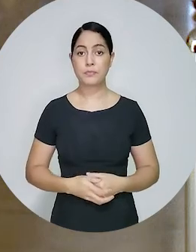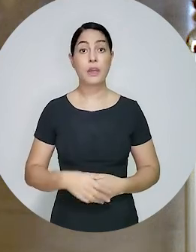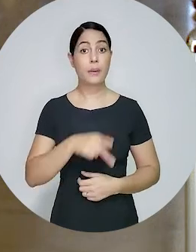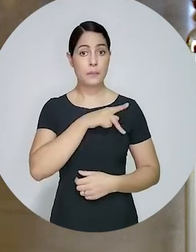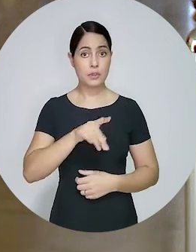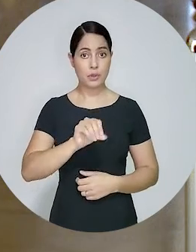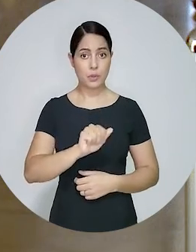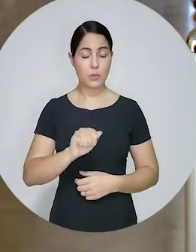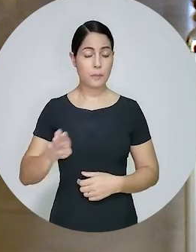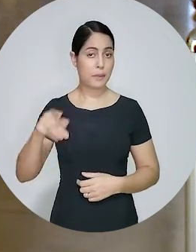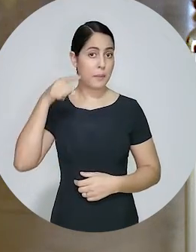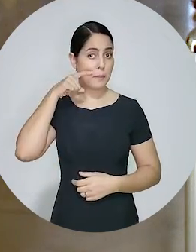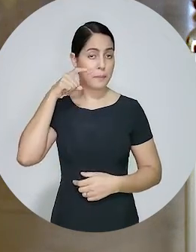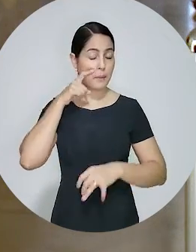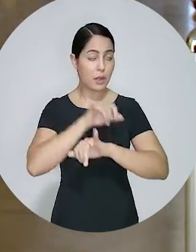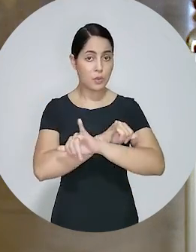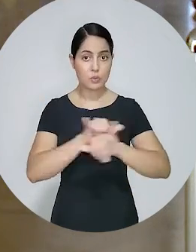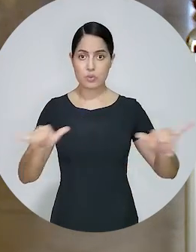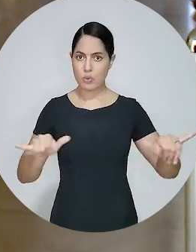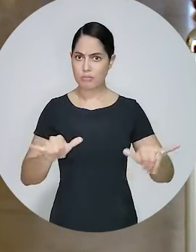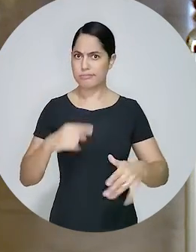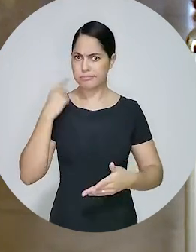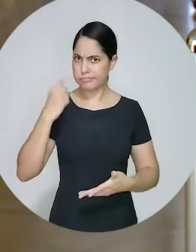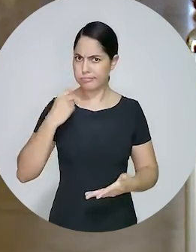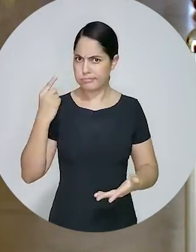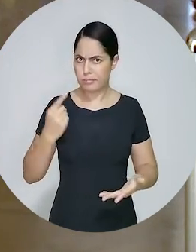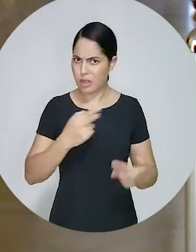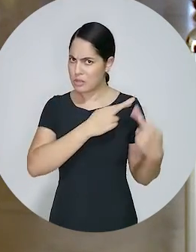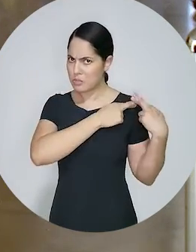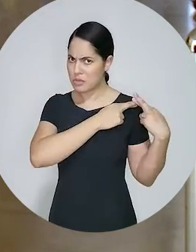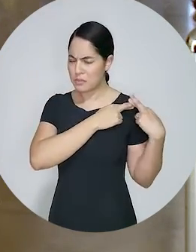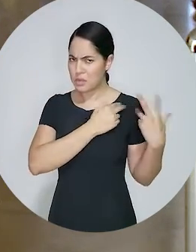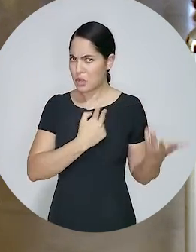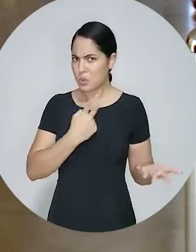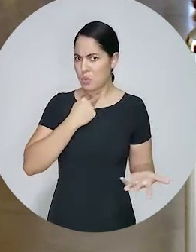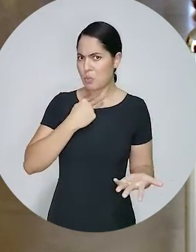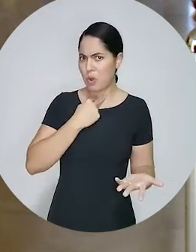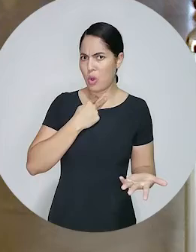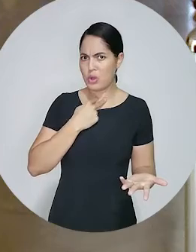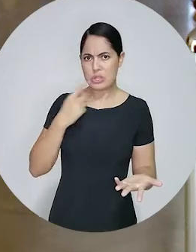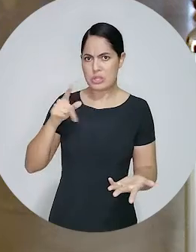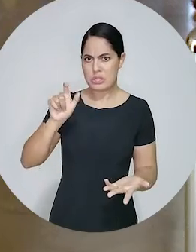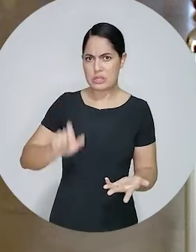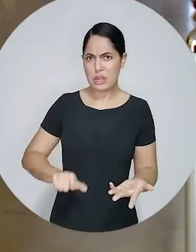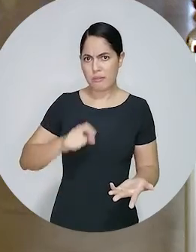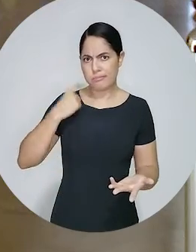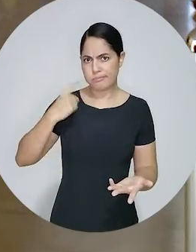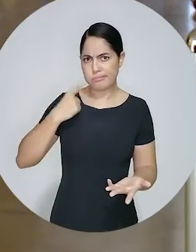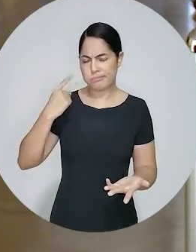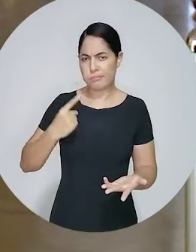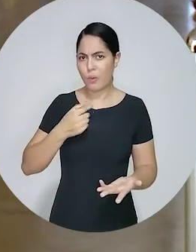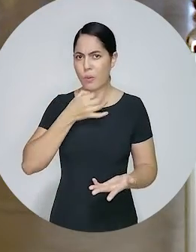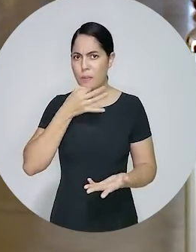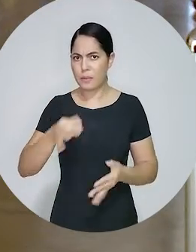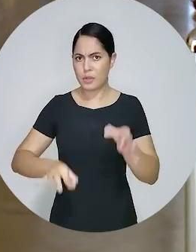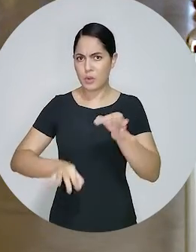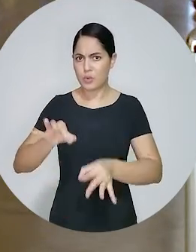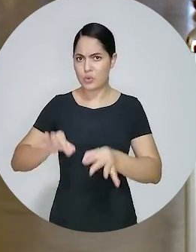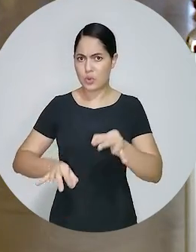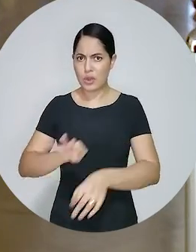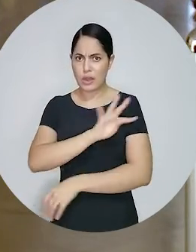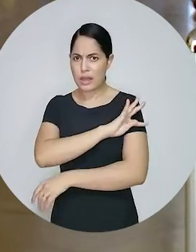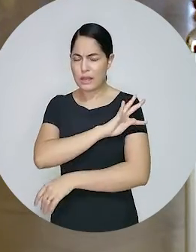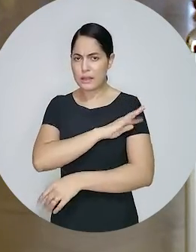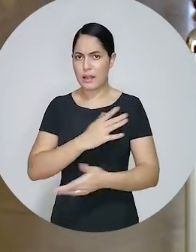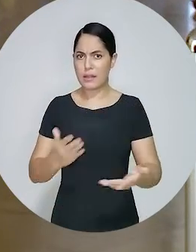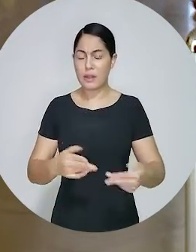Beto Simonetti, inclusive, afirmou que a advocacia não pode ser responsabilizada por opiniões jurídicas e técnicas emitidas